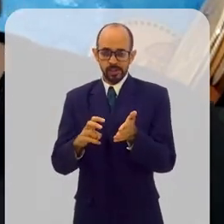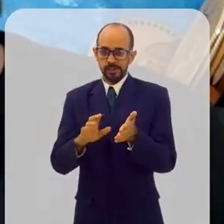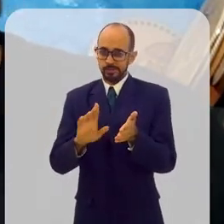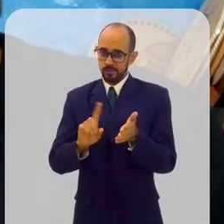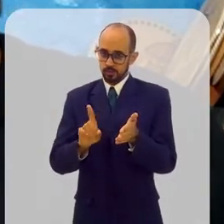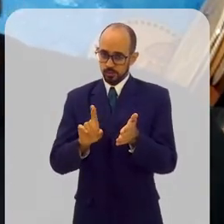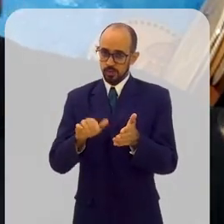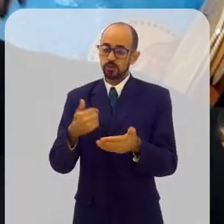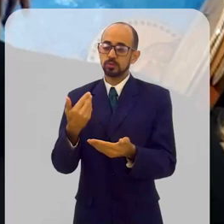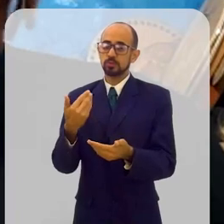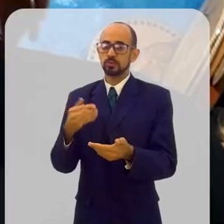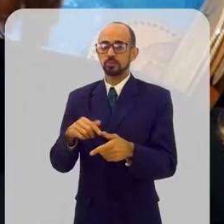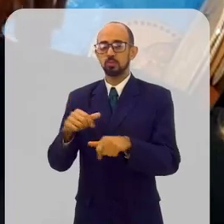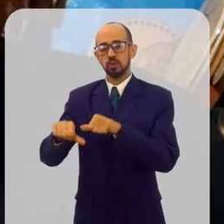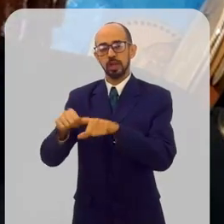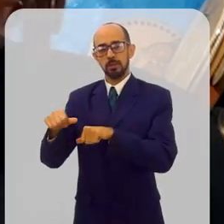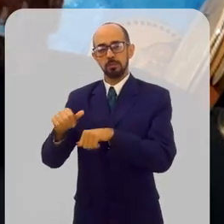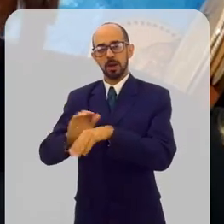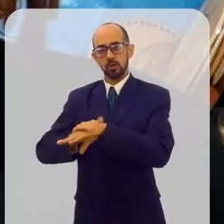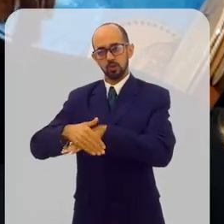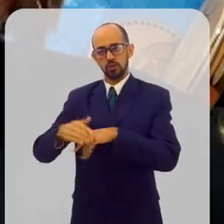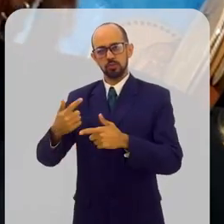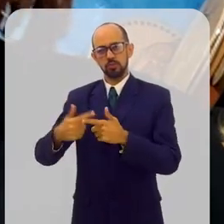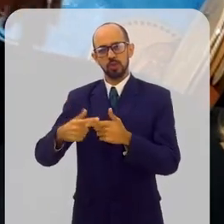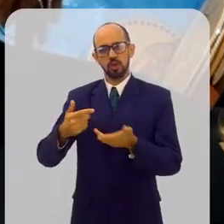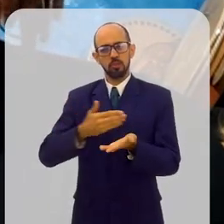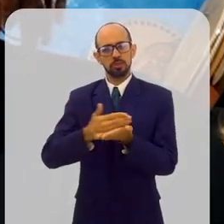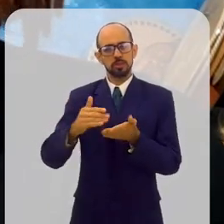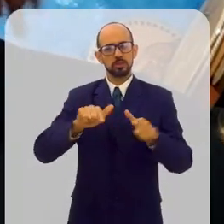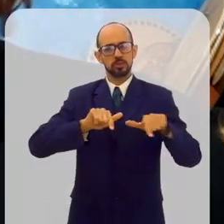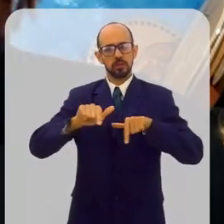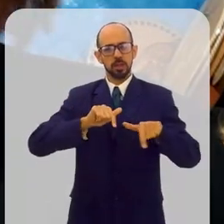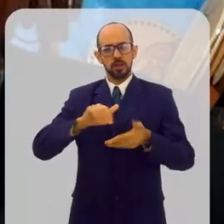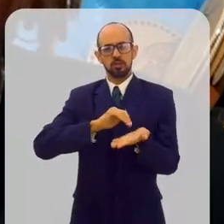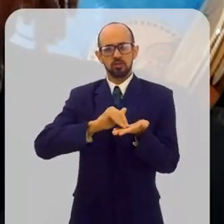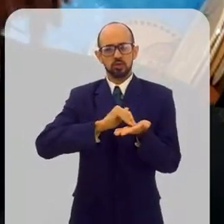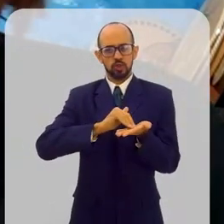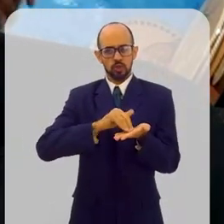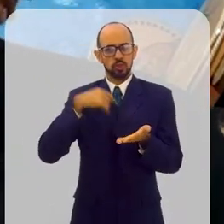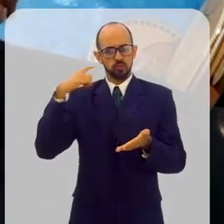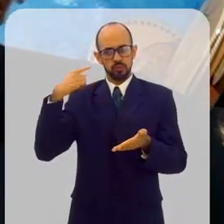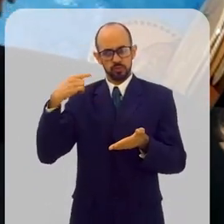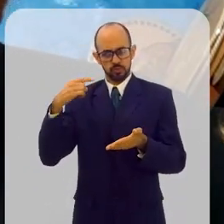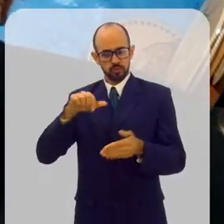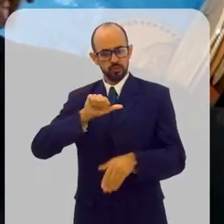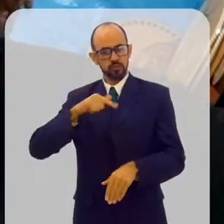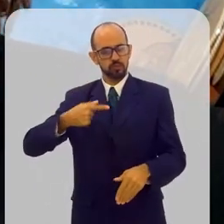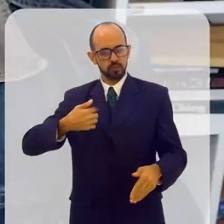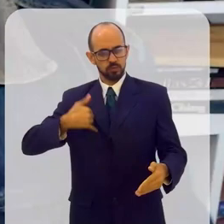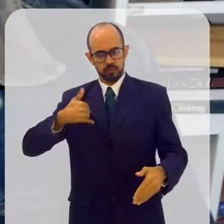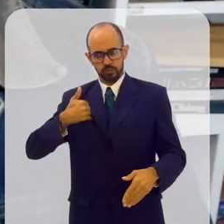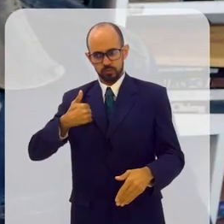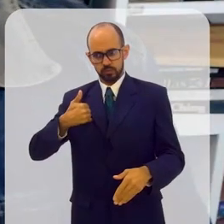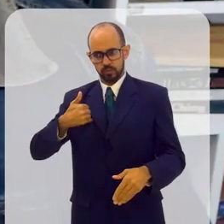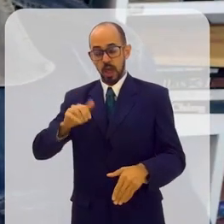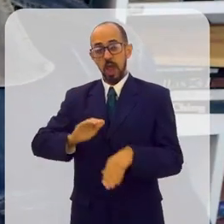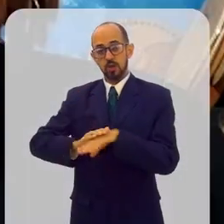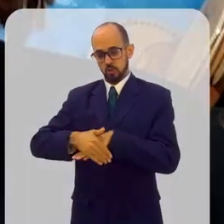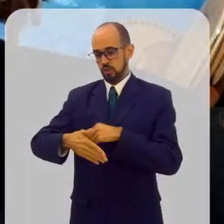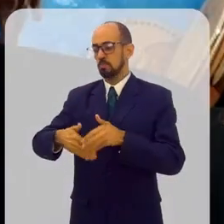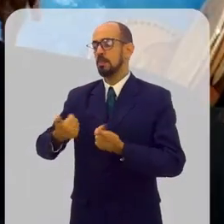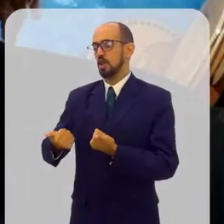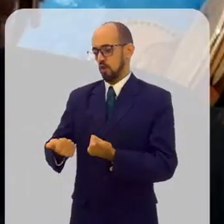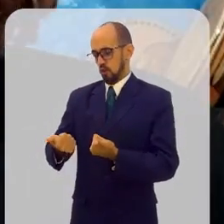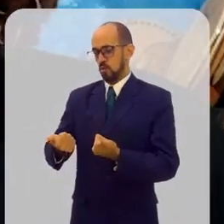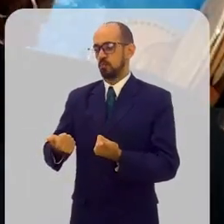manhã, fui para a noite porque eu consegui um emprego no escritório de advocacia, ainda com 17 anos. Melhorou ou piorou?